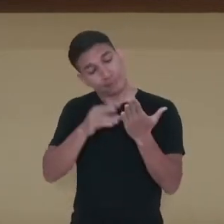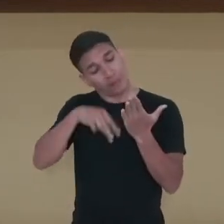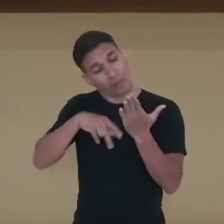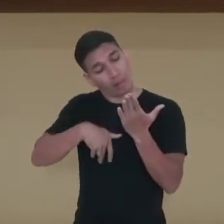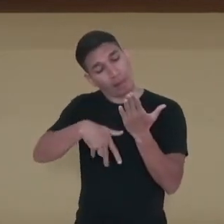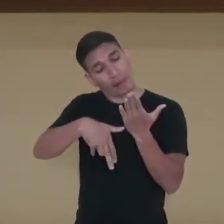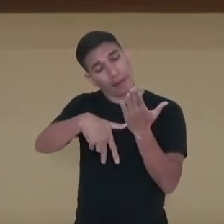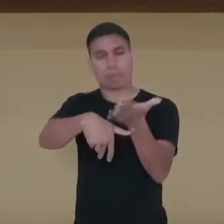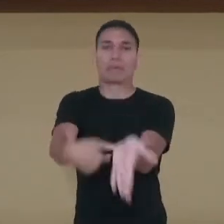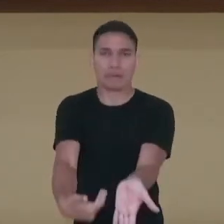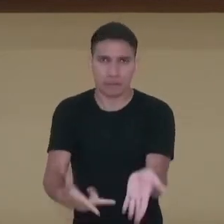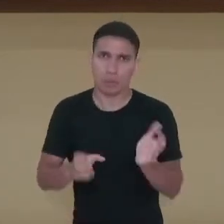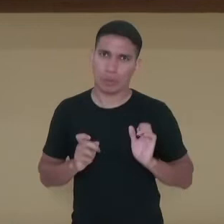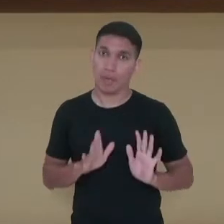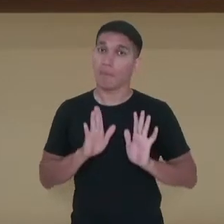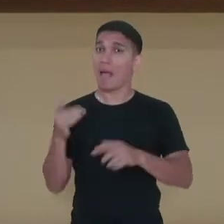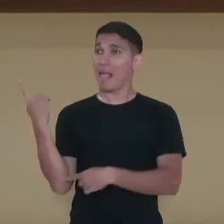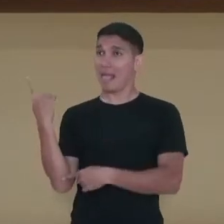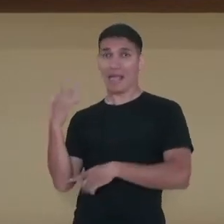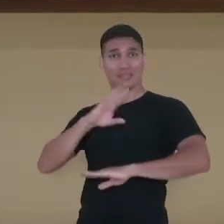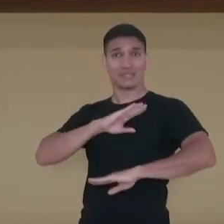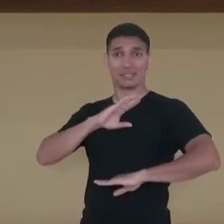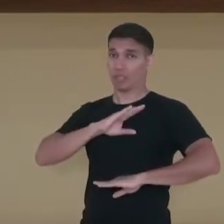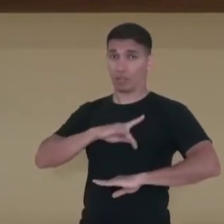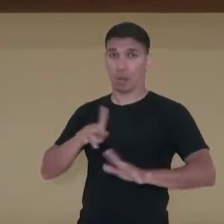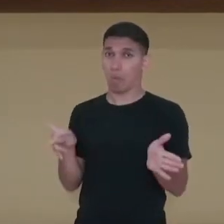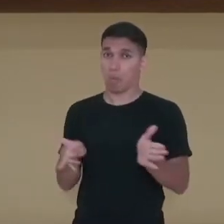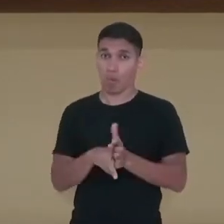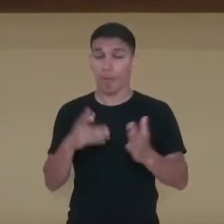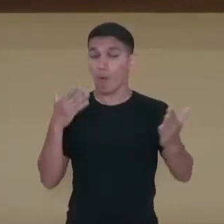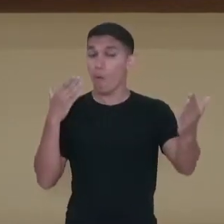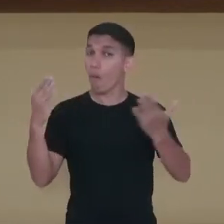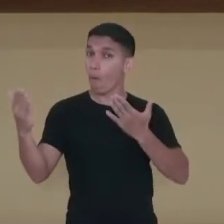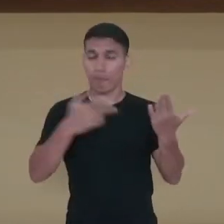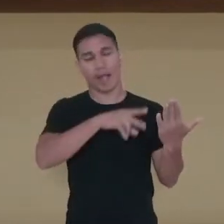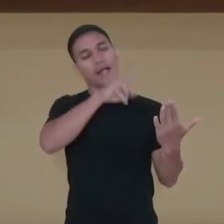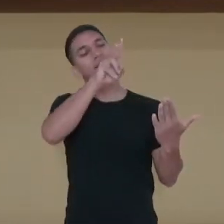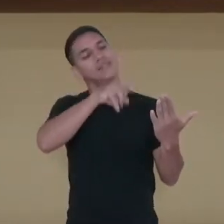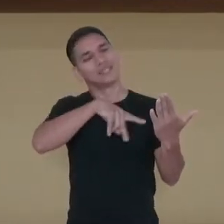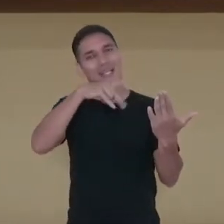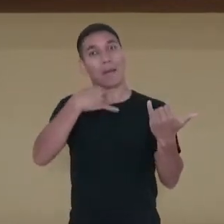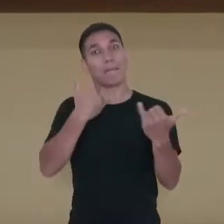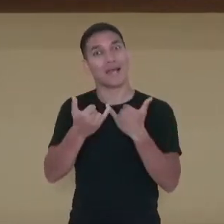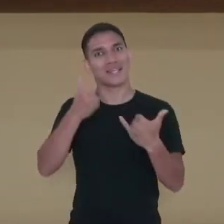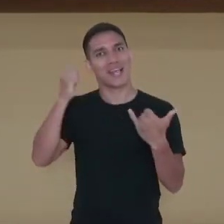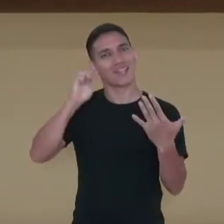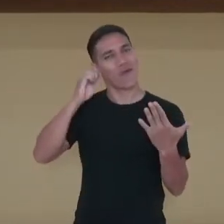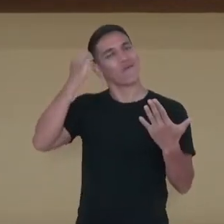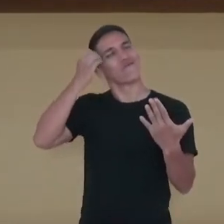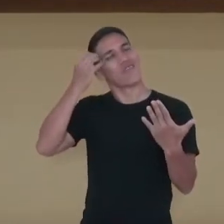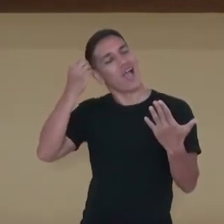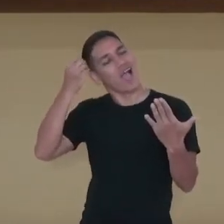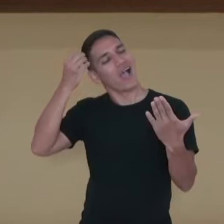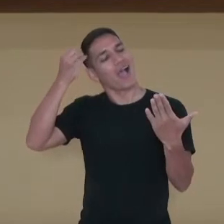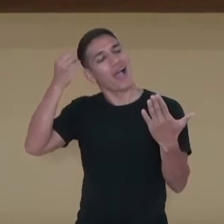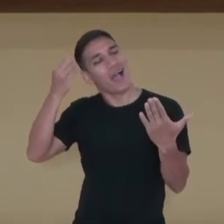tropeçar, né? Mas nesse caso, como ele havia comparado a leitura dele com uma viagem, como